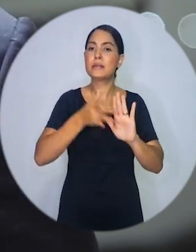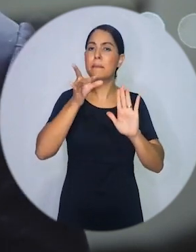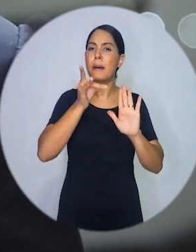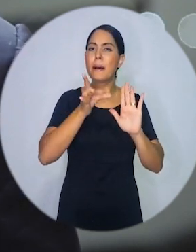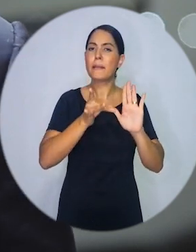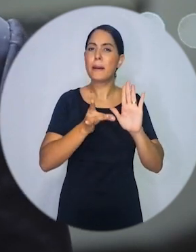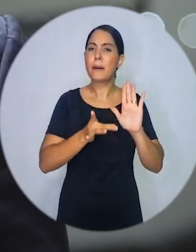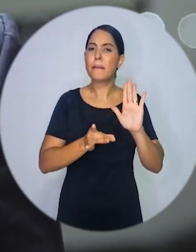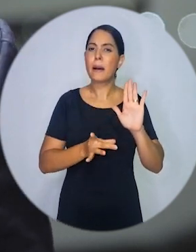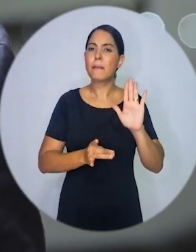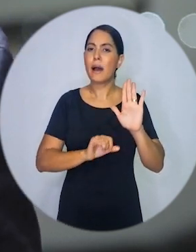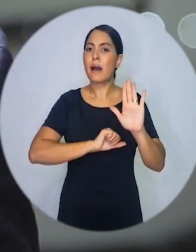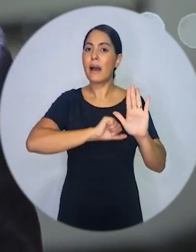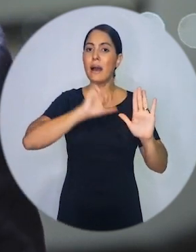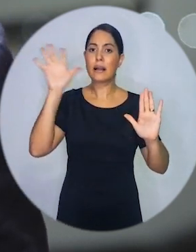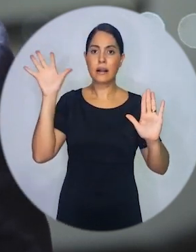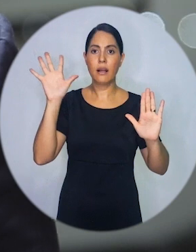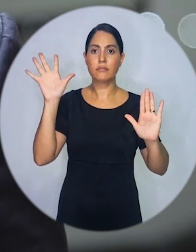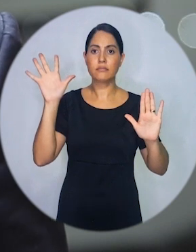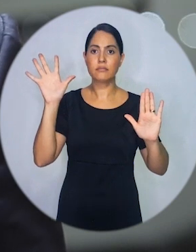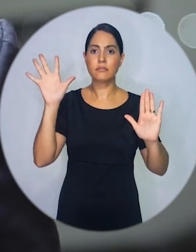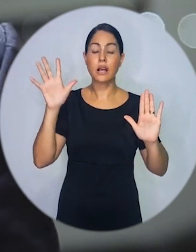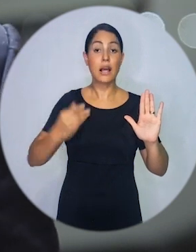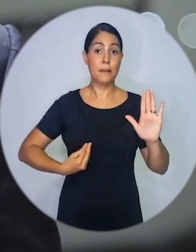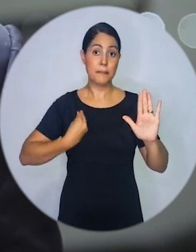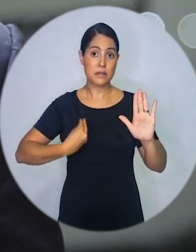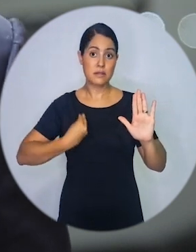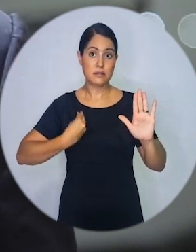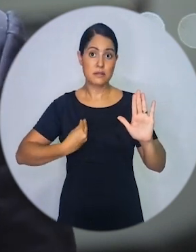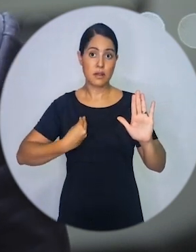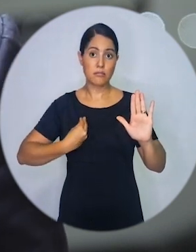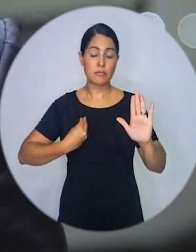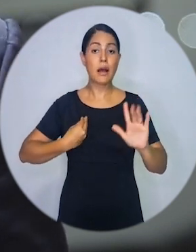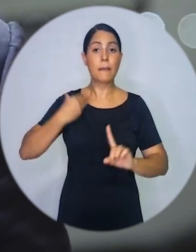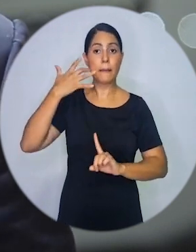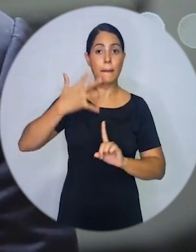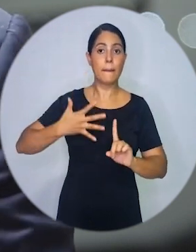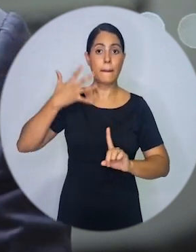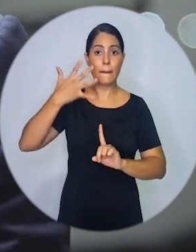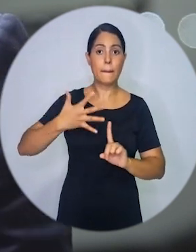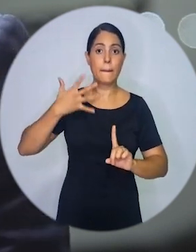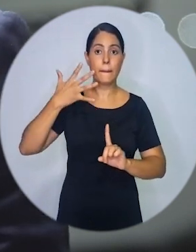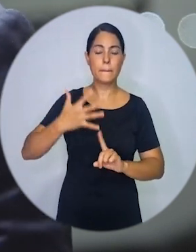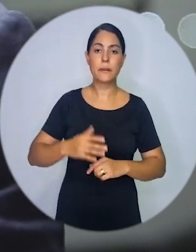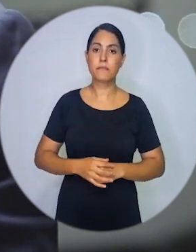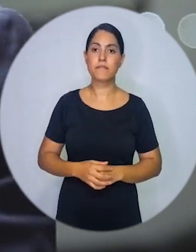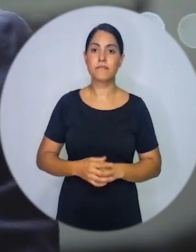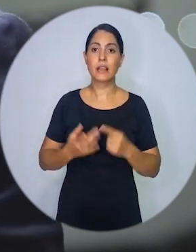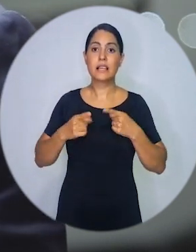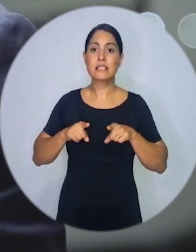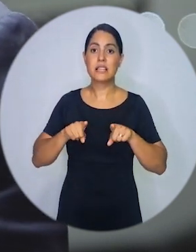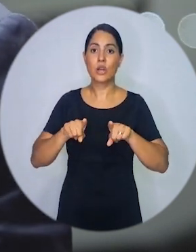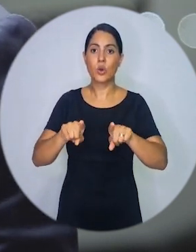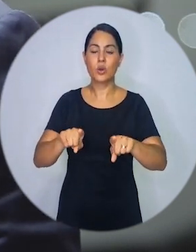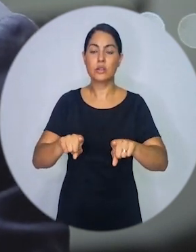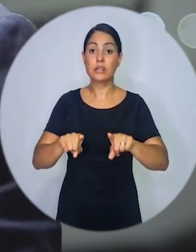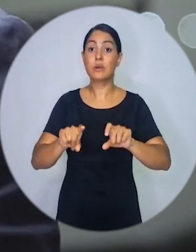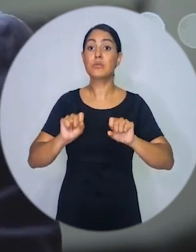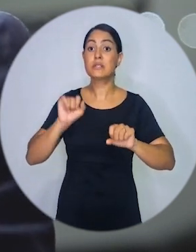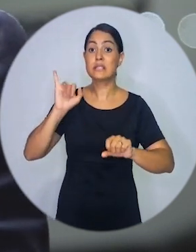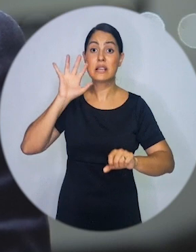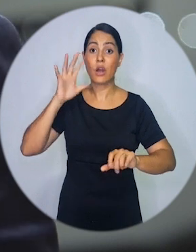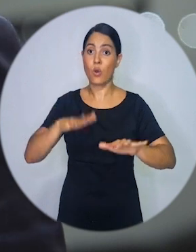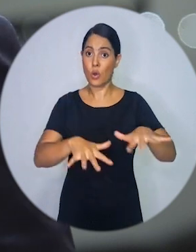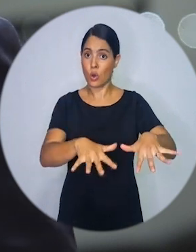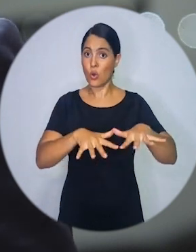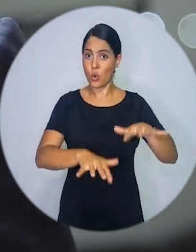proposta prevê a sustentação oral presencial e síncrona, ou seja, ao mesmo tempo em que